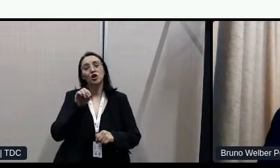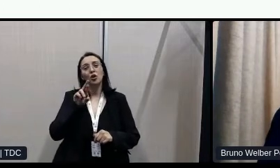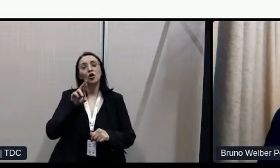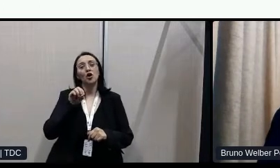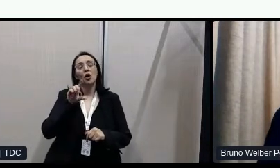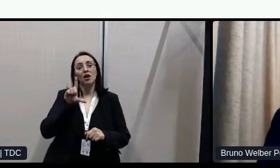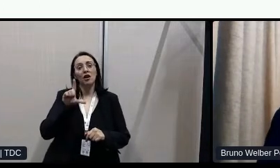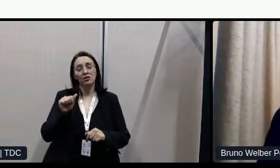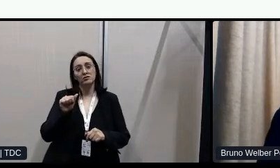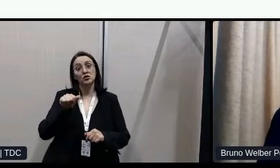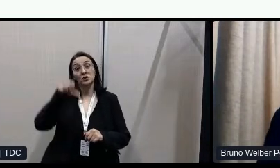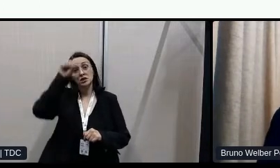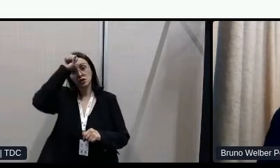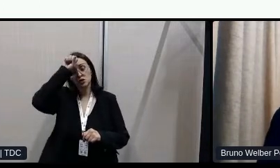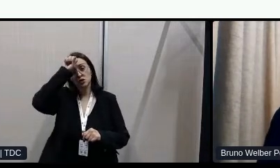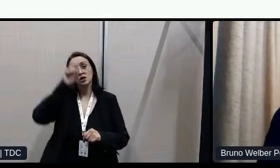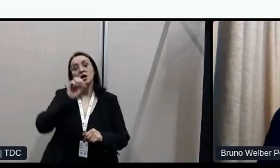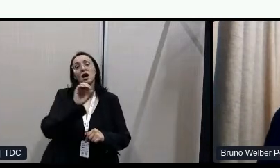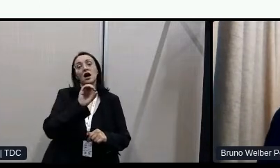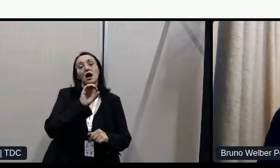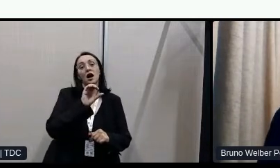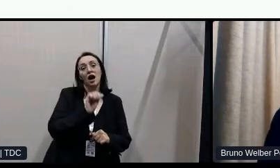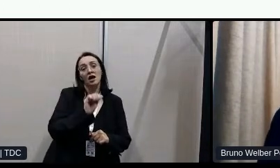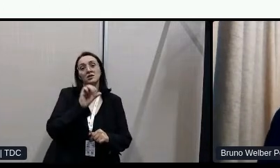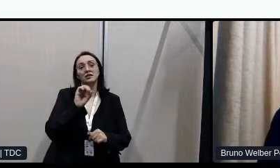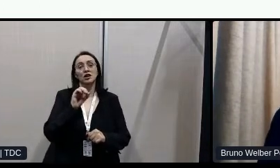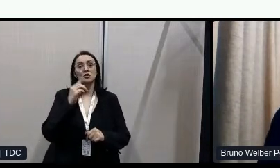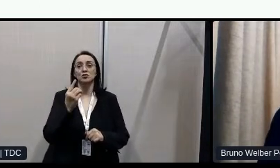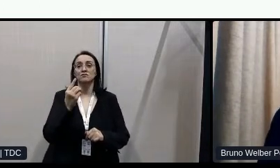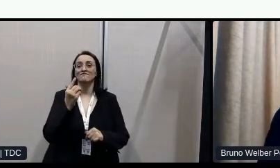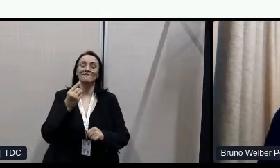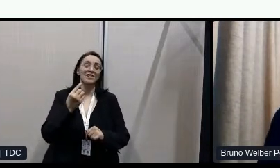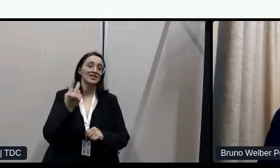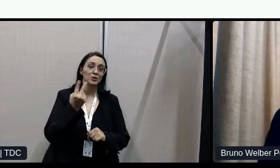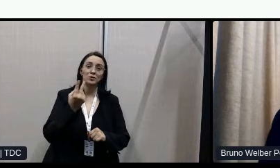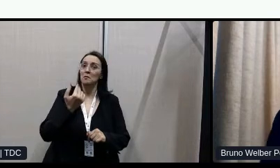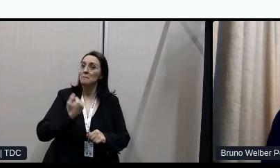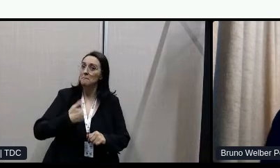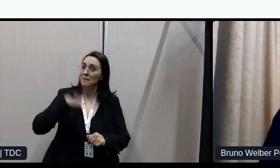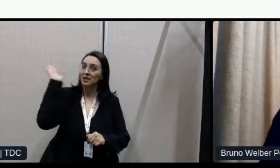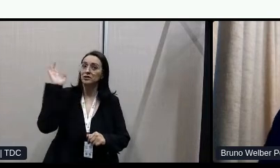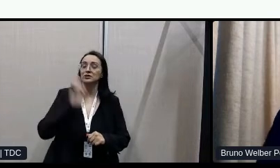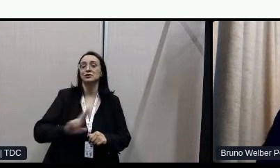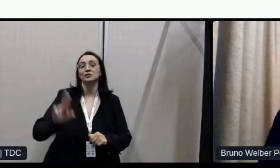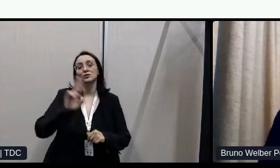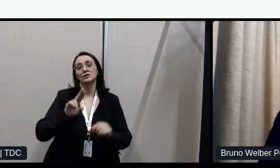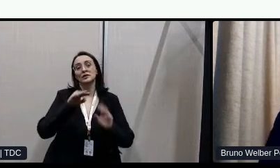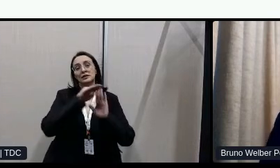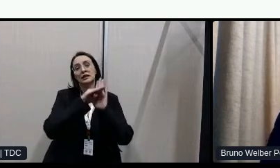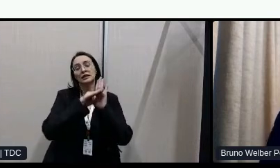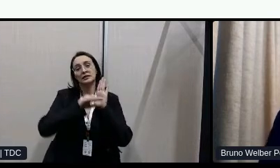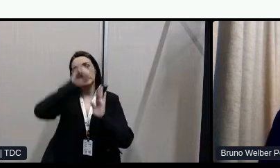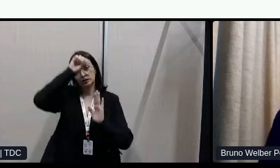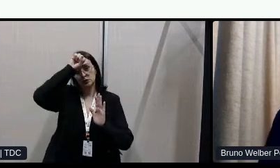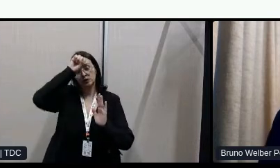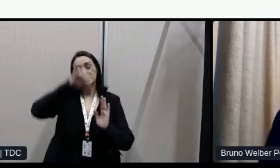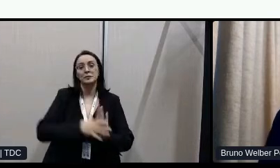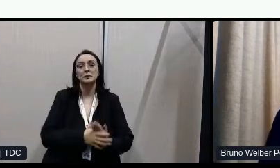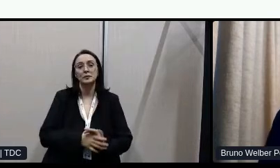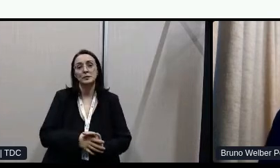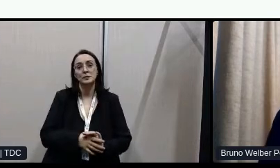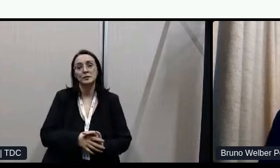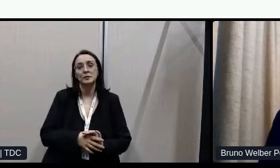Samsung A01 Core foi o segundo mais utilizado na lista do Samsung. O que que